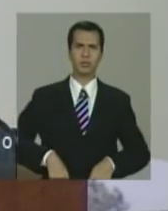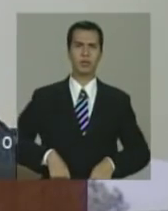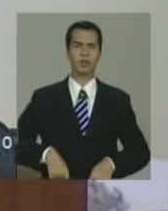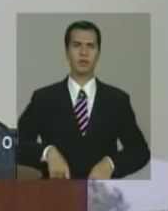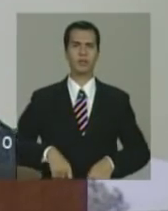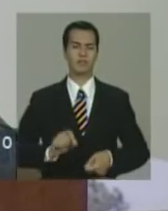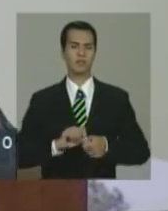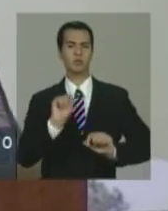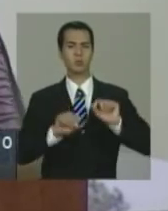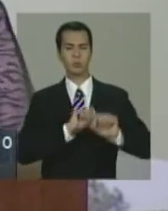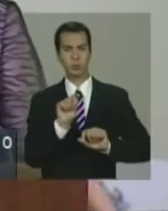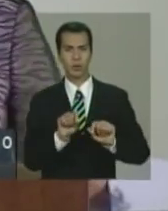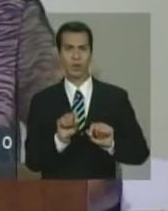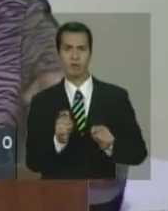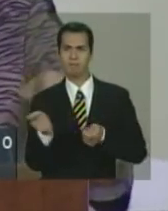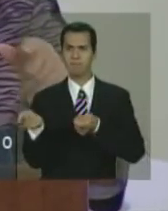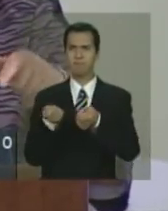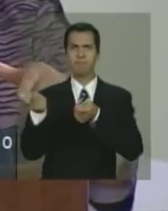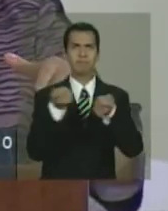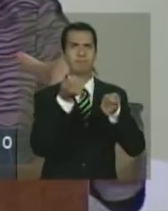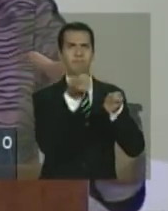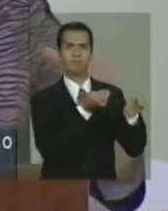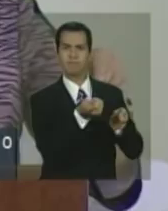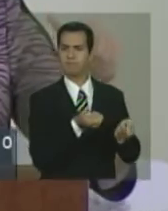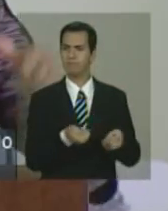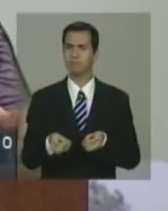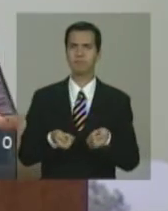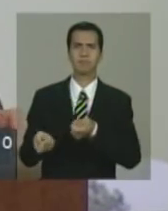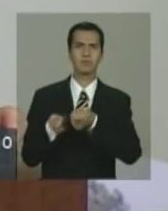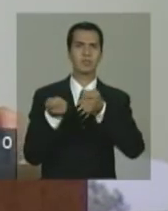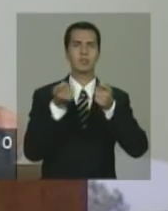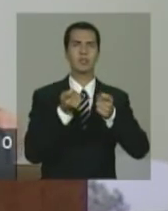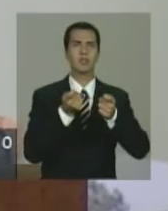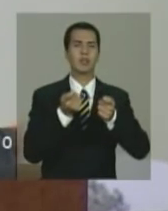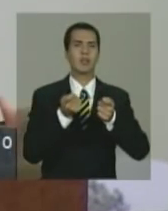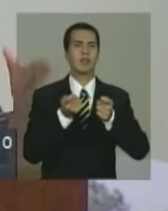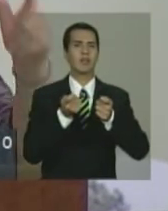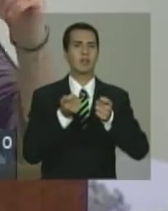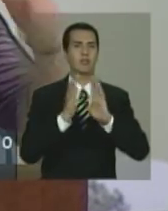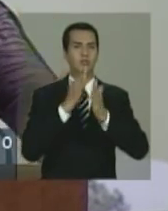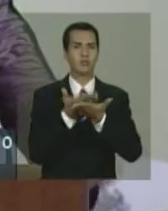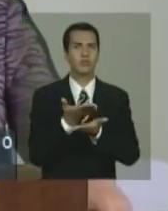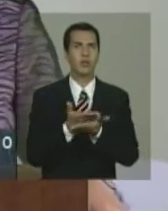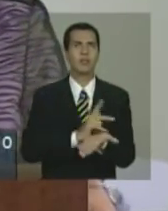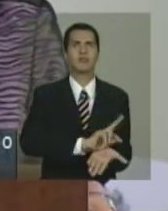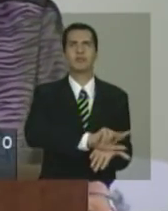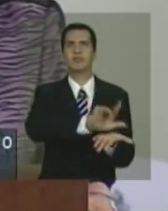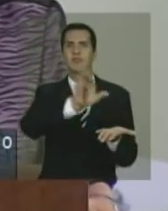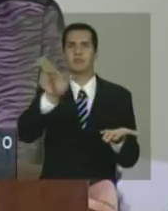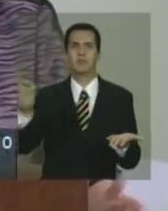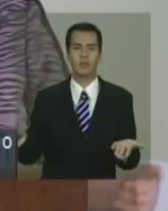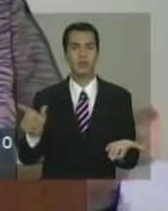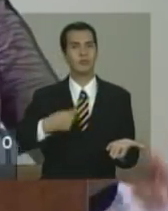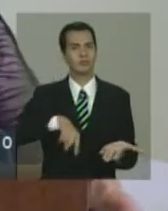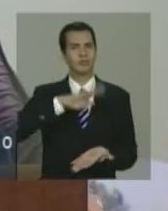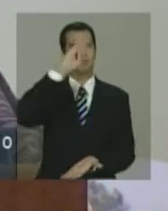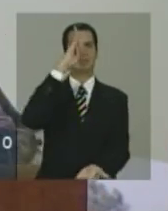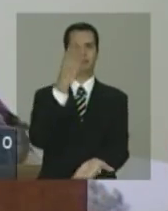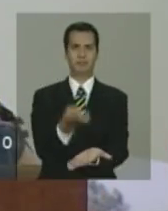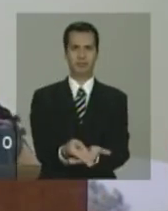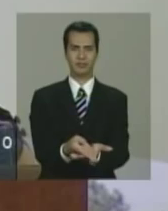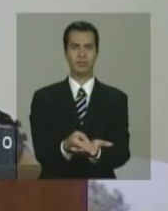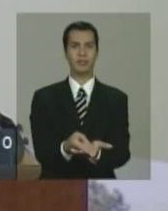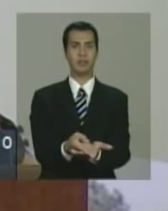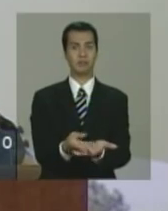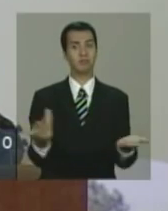formação diferenciada, nós estamos reconhecendo essa realidade multidiversa, essa